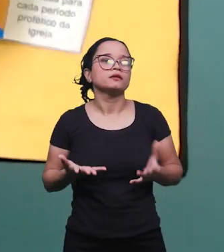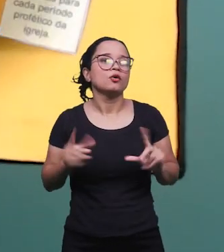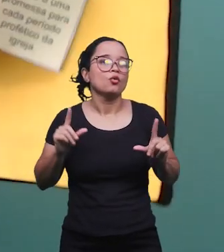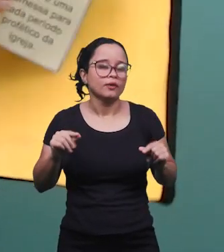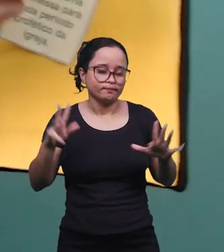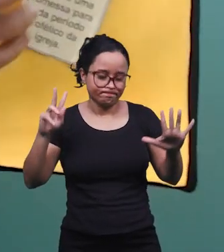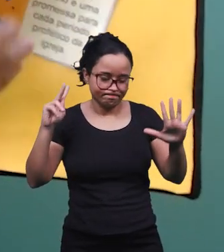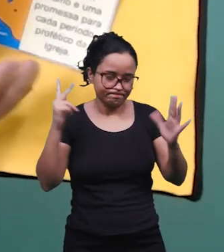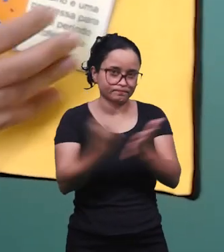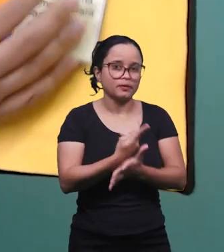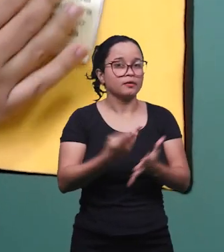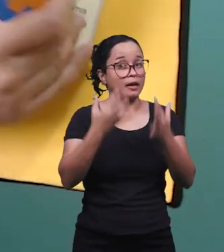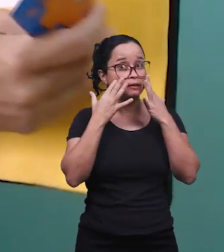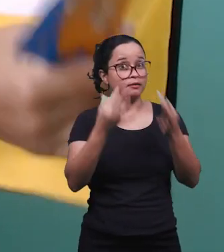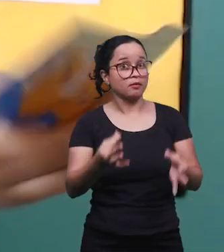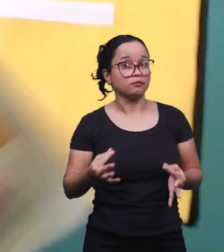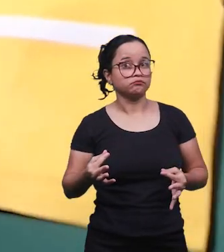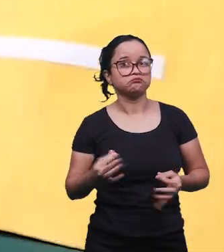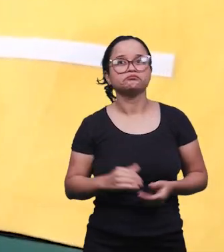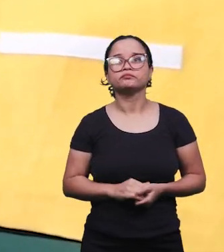que aconteceu.